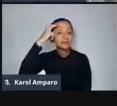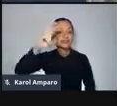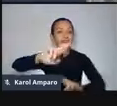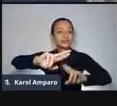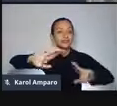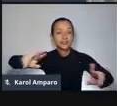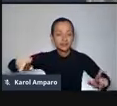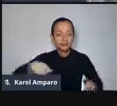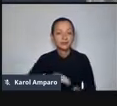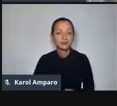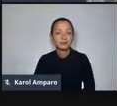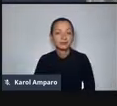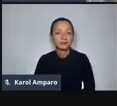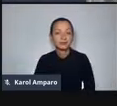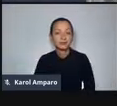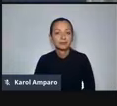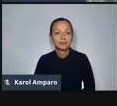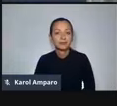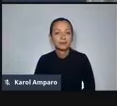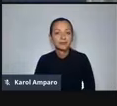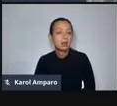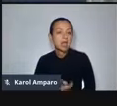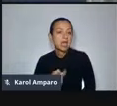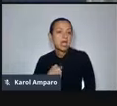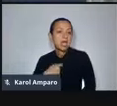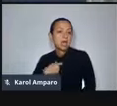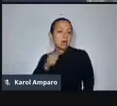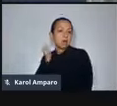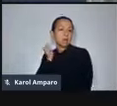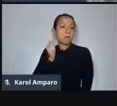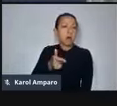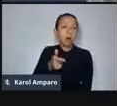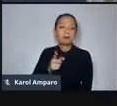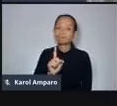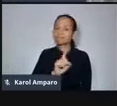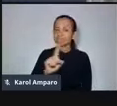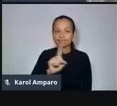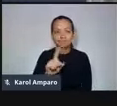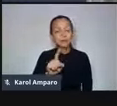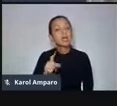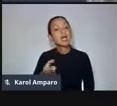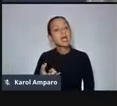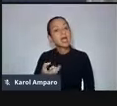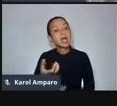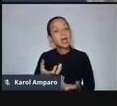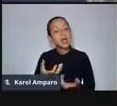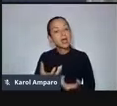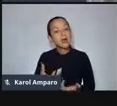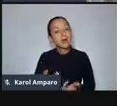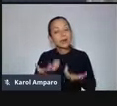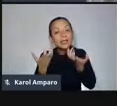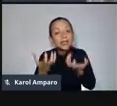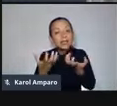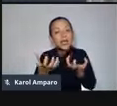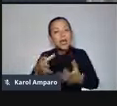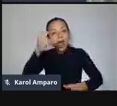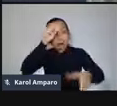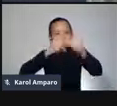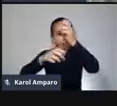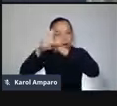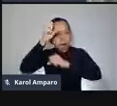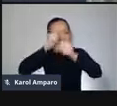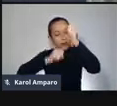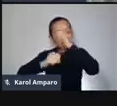Eu não tenho que querer saber mais, eu tenho que receber, ter respeito pelo saber e ser